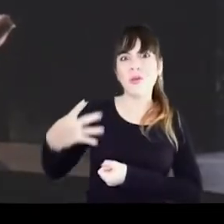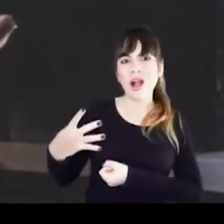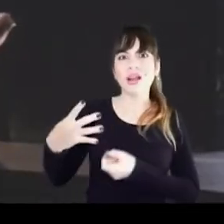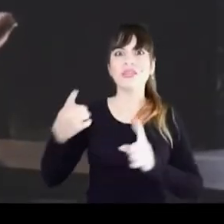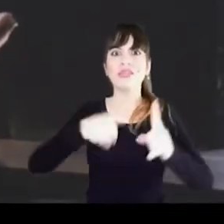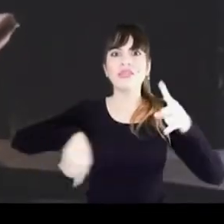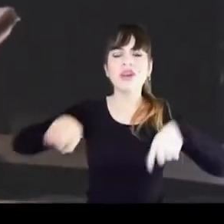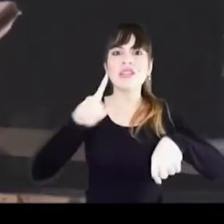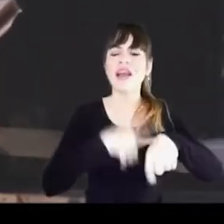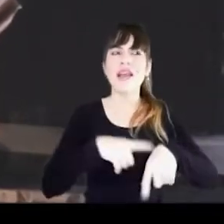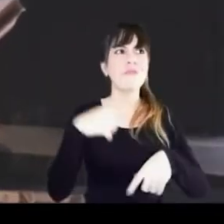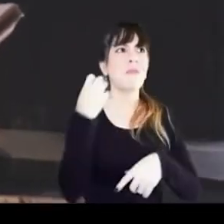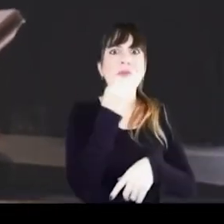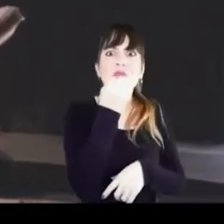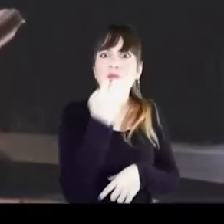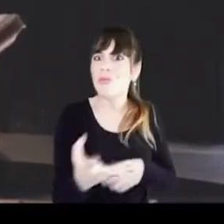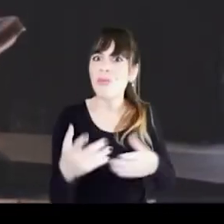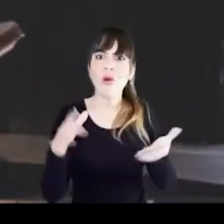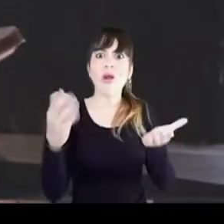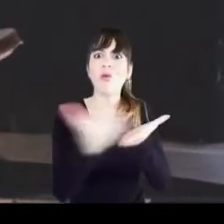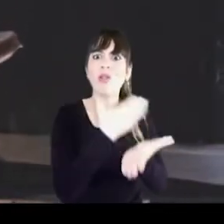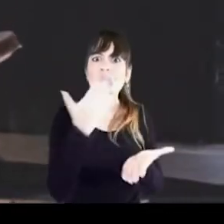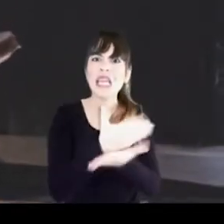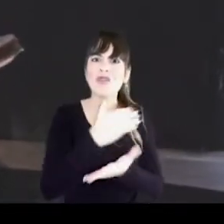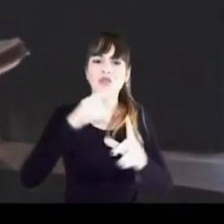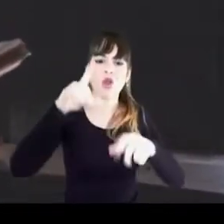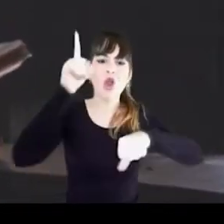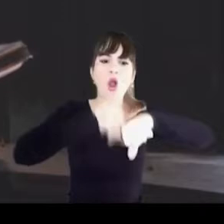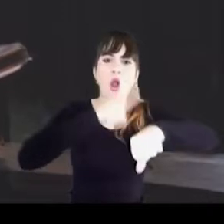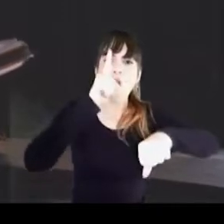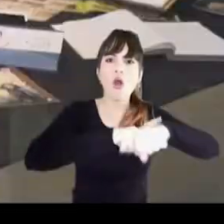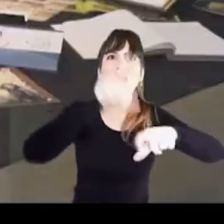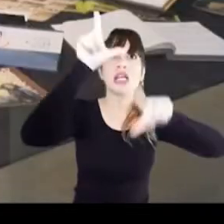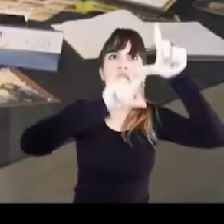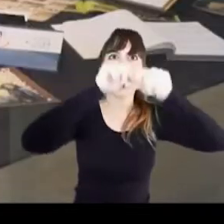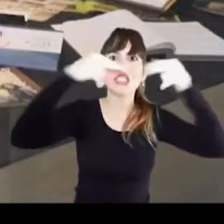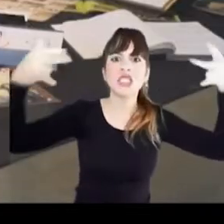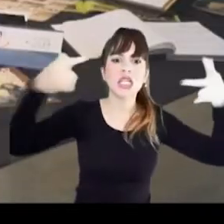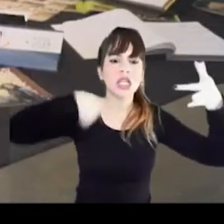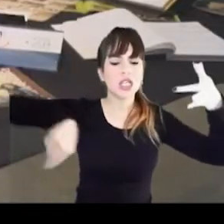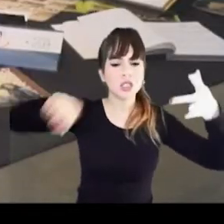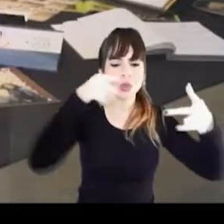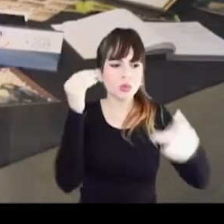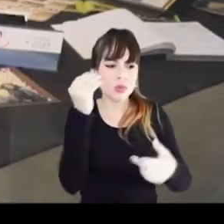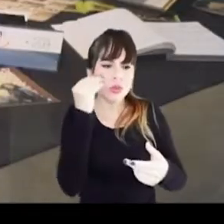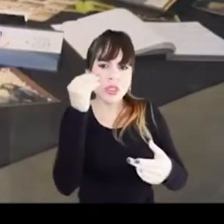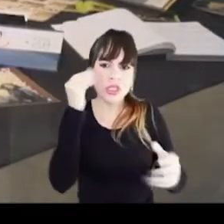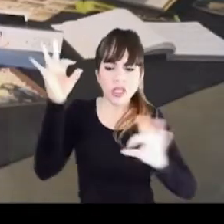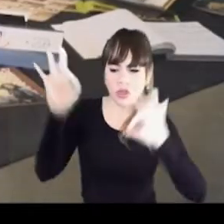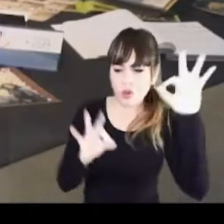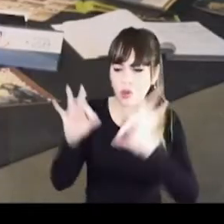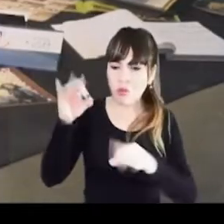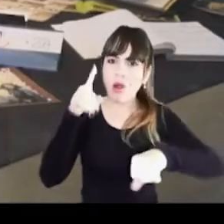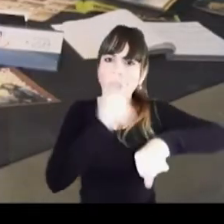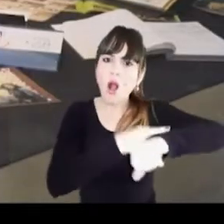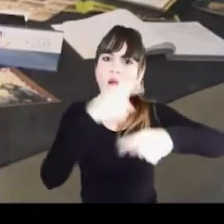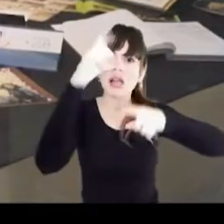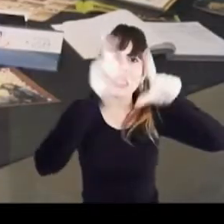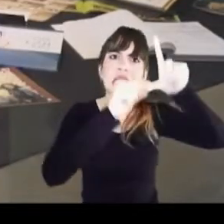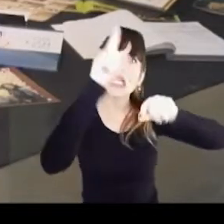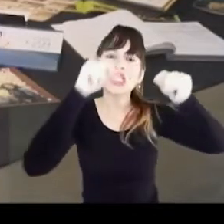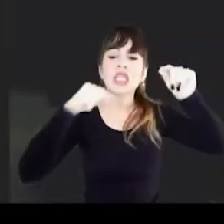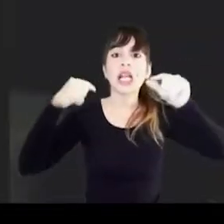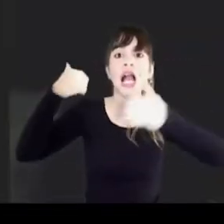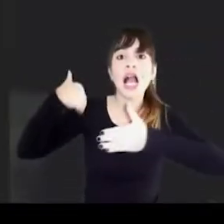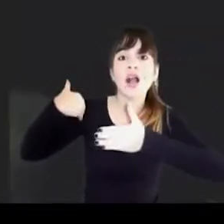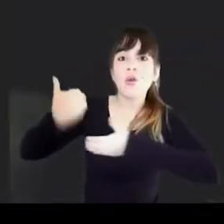2004, né? É muito loucura essa coisa da Hora da Estrela, porque, ó, de Macabéias que a gente teve, porque a Hora